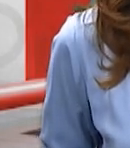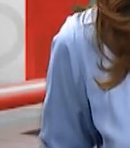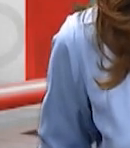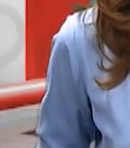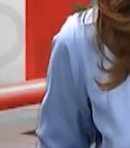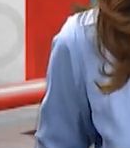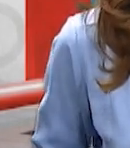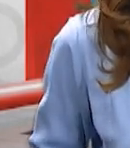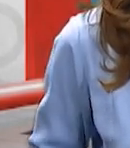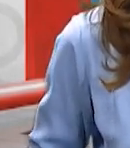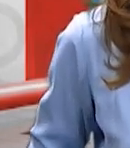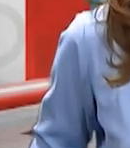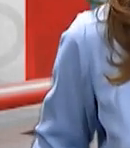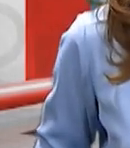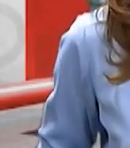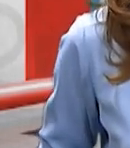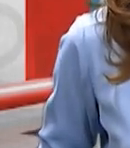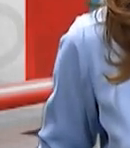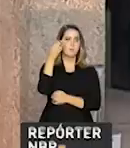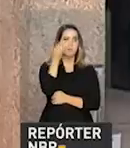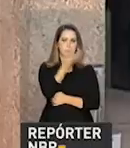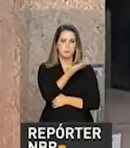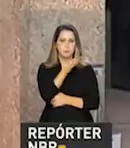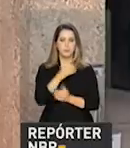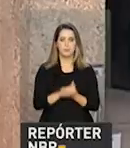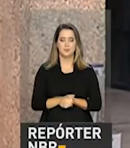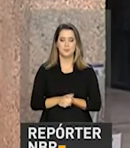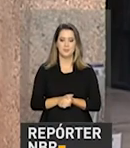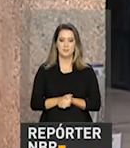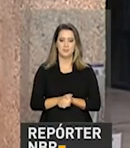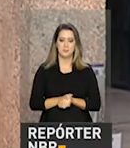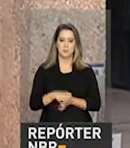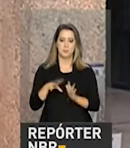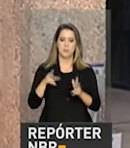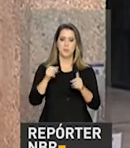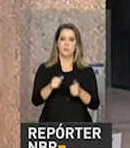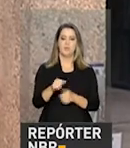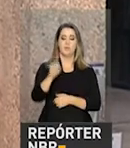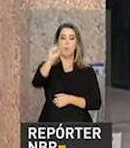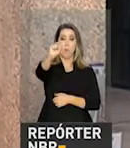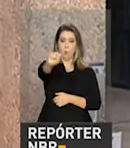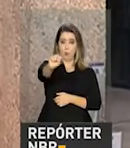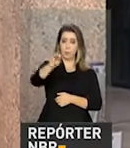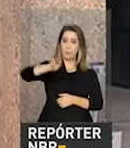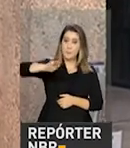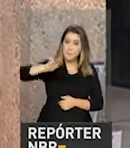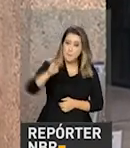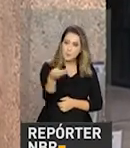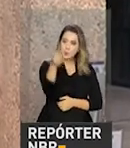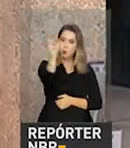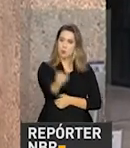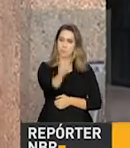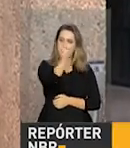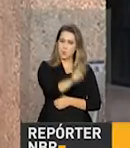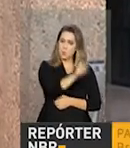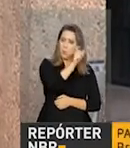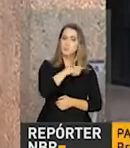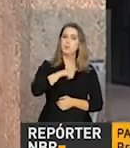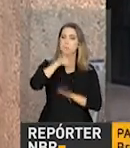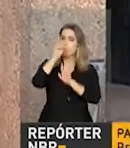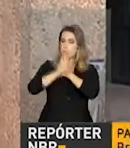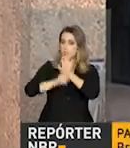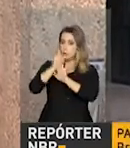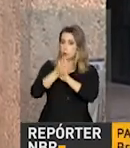TV NBR, Pablo Mundim. Ao todo, são 8 milhões de trabalhadores que têm direito ao